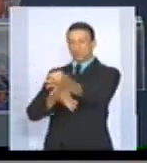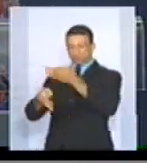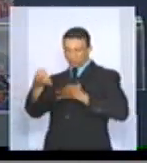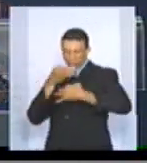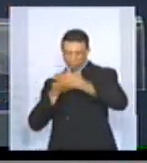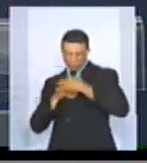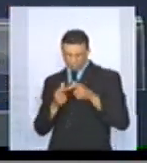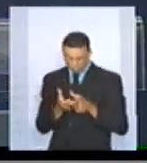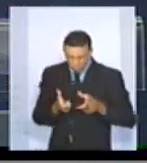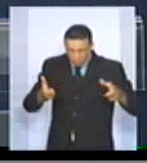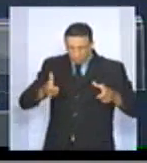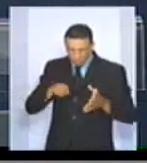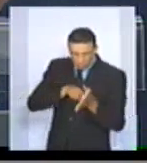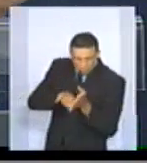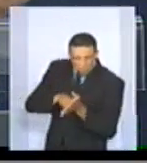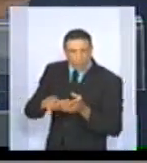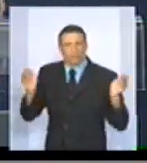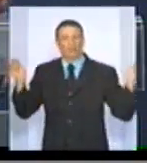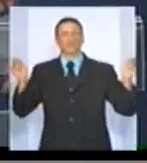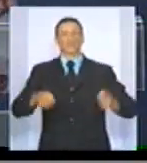nessa matéria.